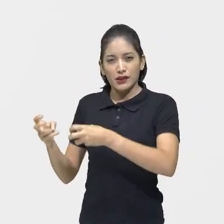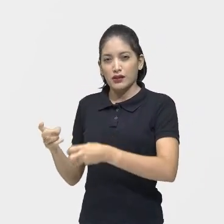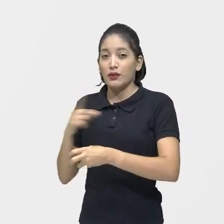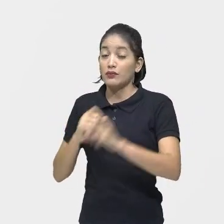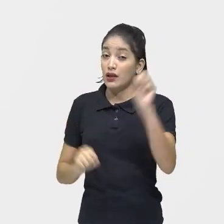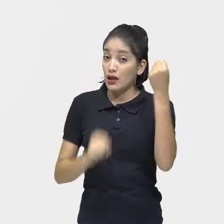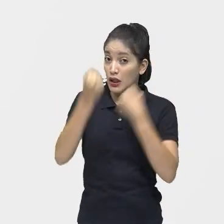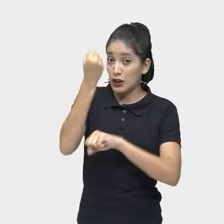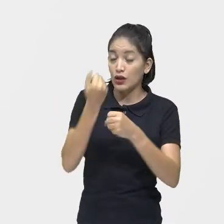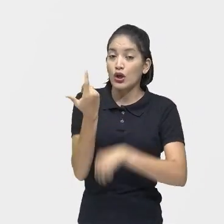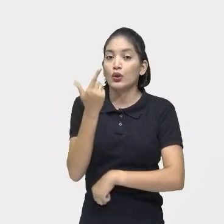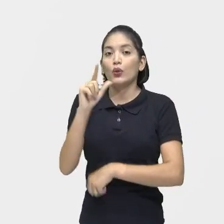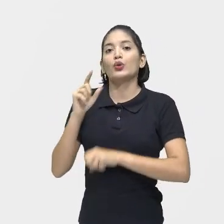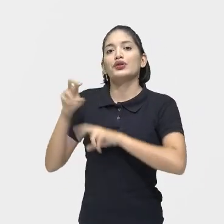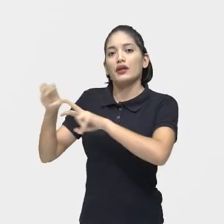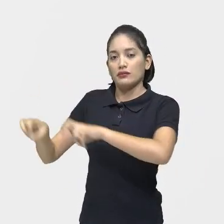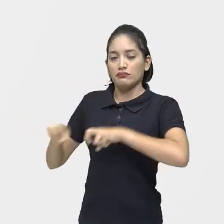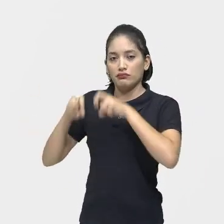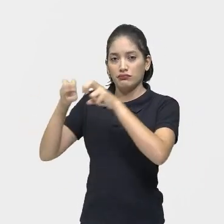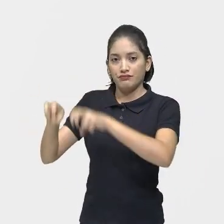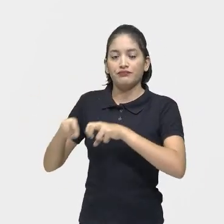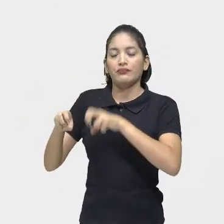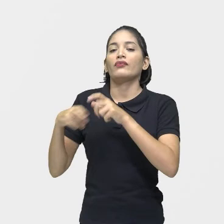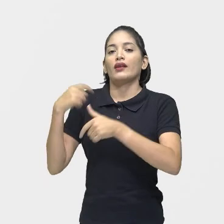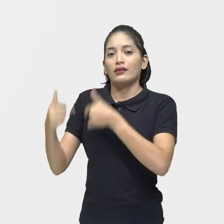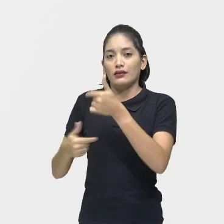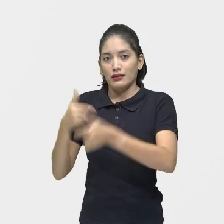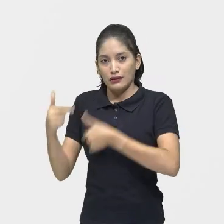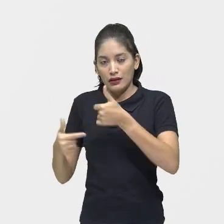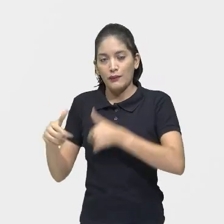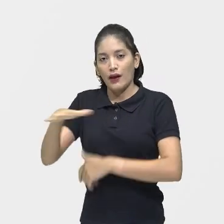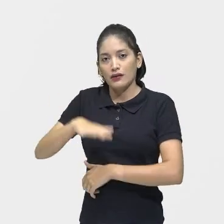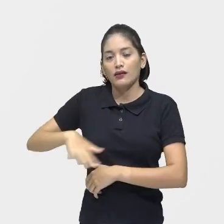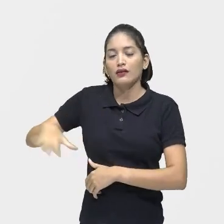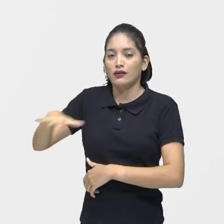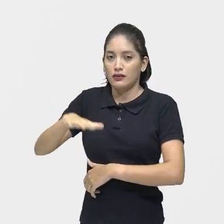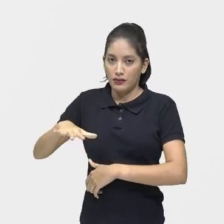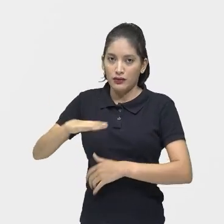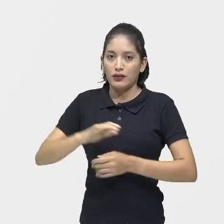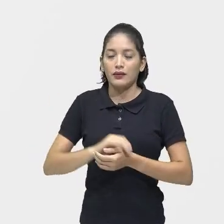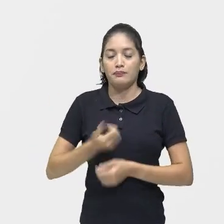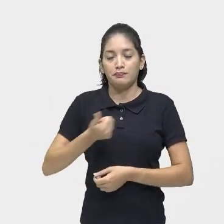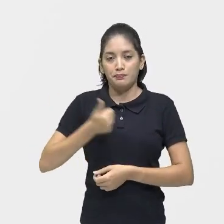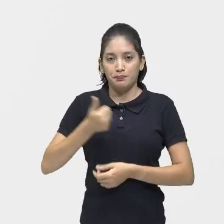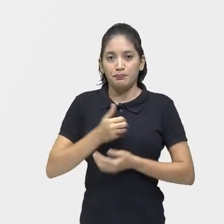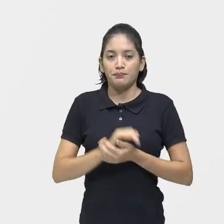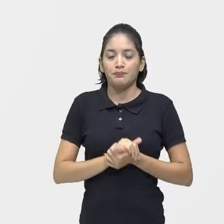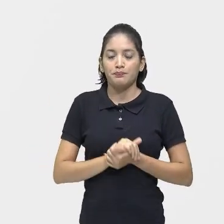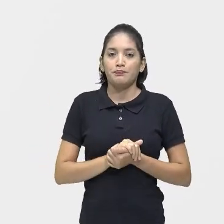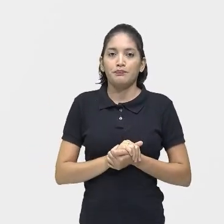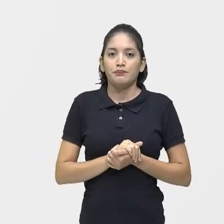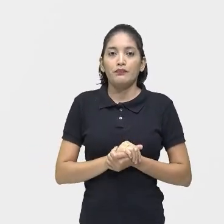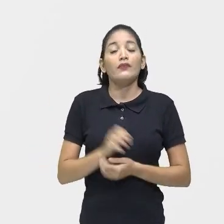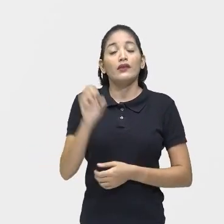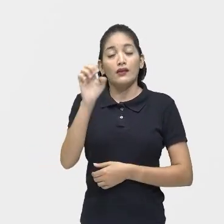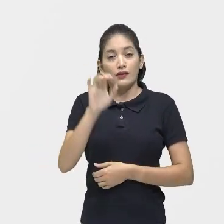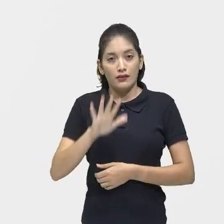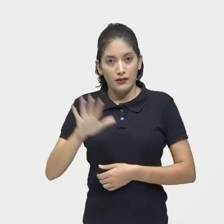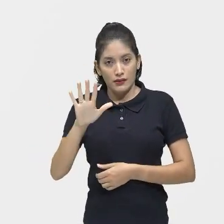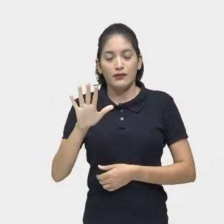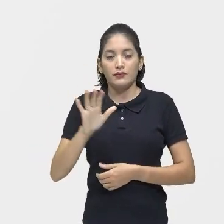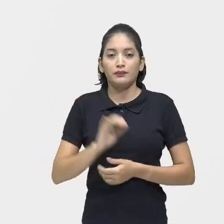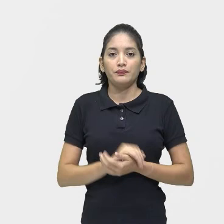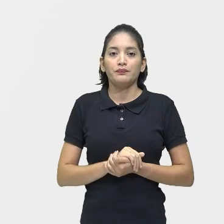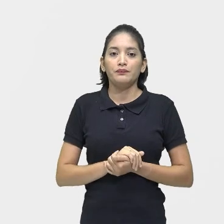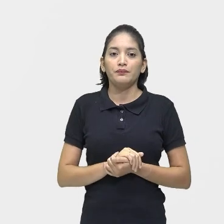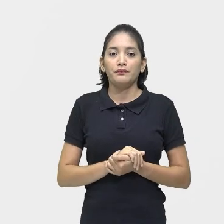indústria, a gente tem também a agricultura, né, que são as atividades econômicas do setor primário da Europa Ocidental.